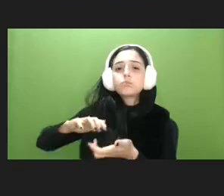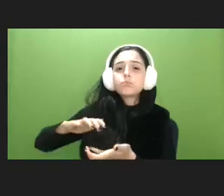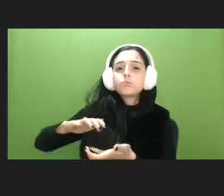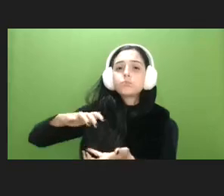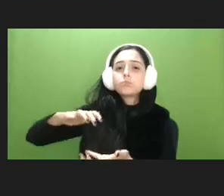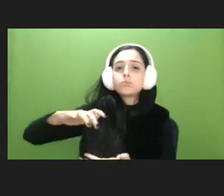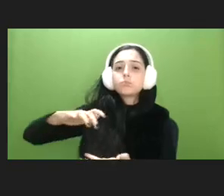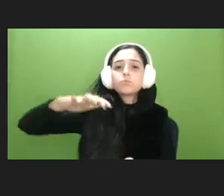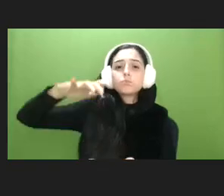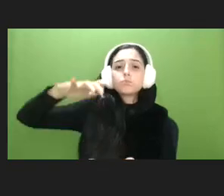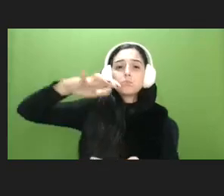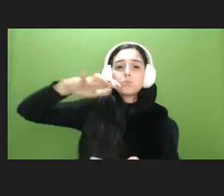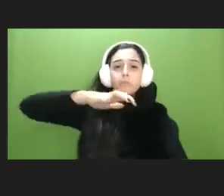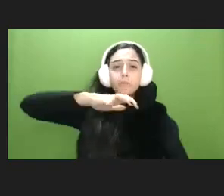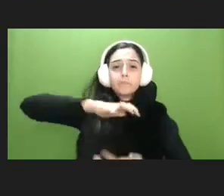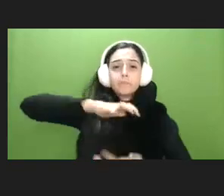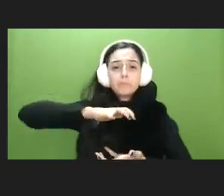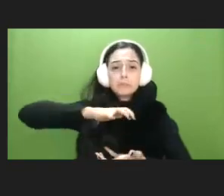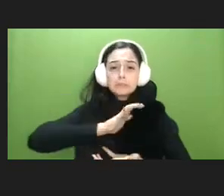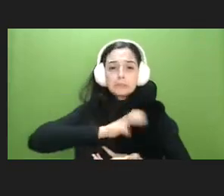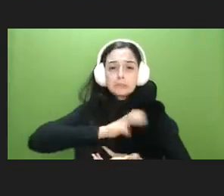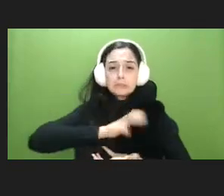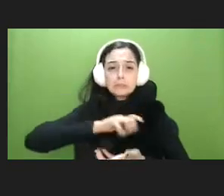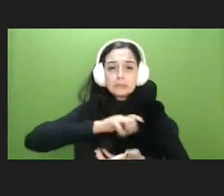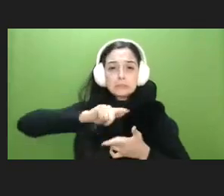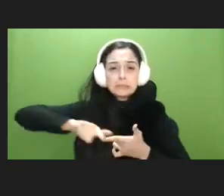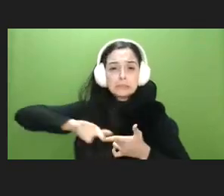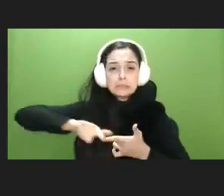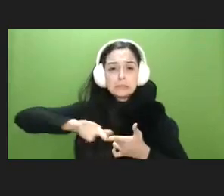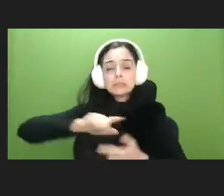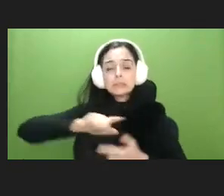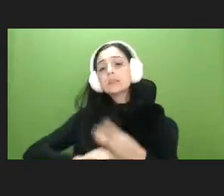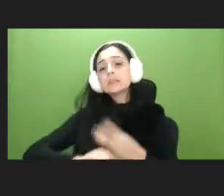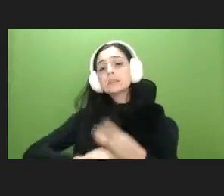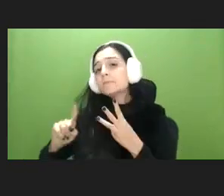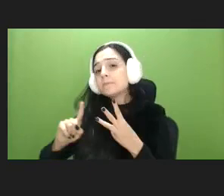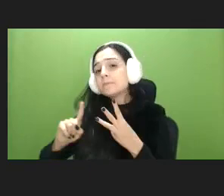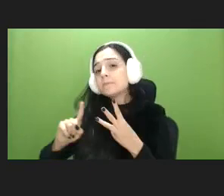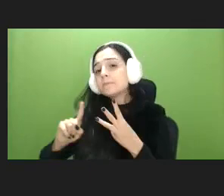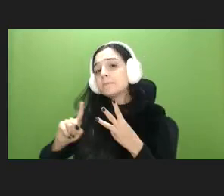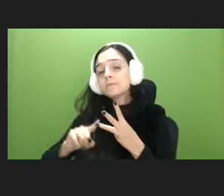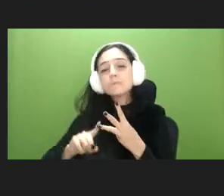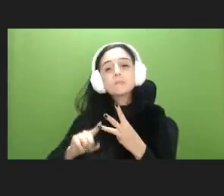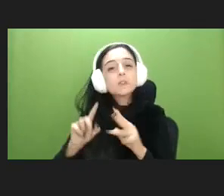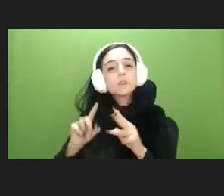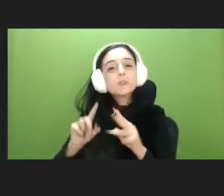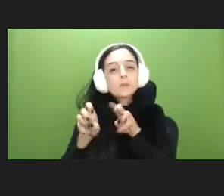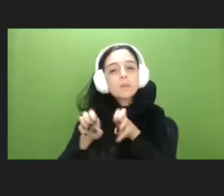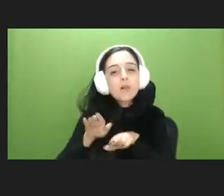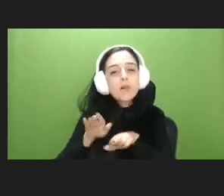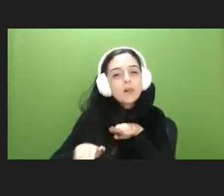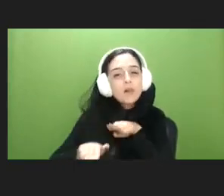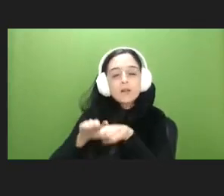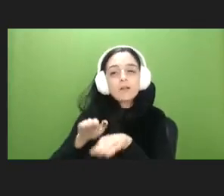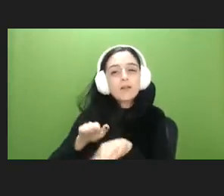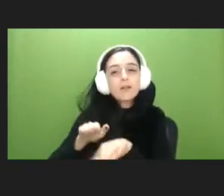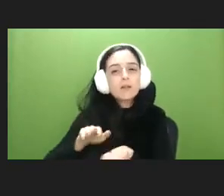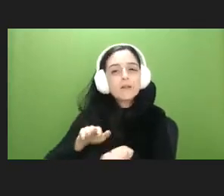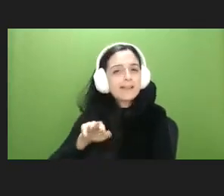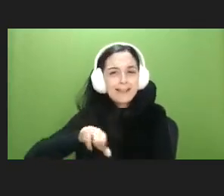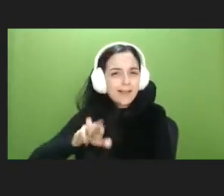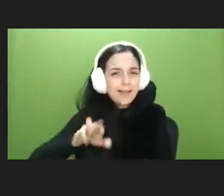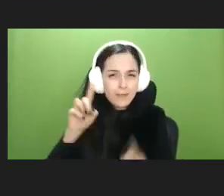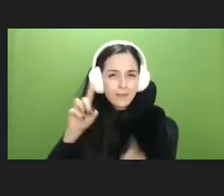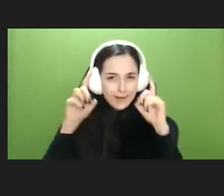o terceiro ponto é quais são os passos que não são complicados, não são difíceis, mas